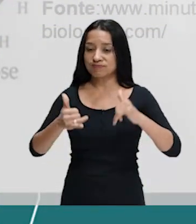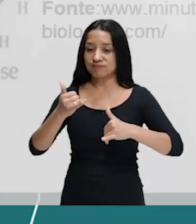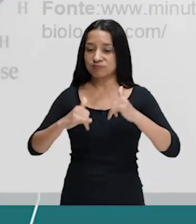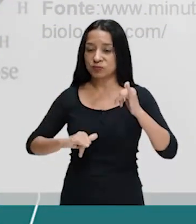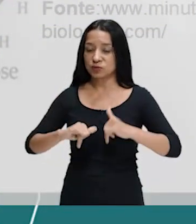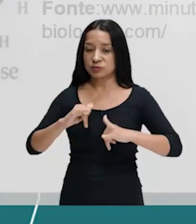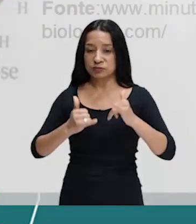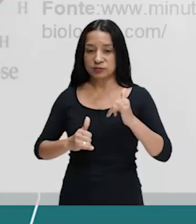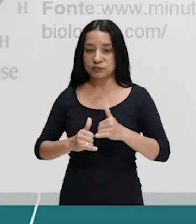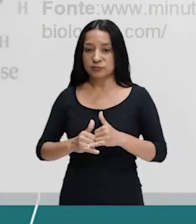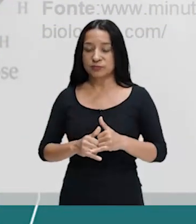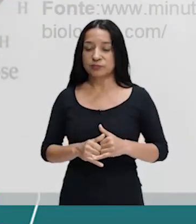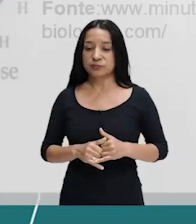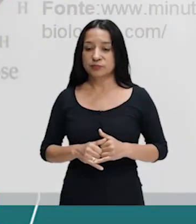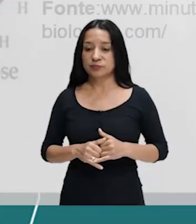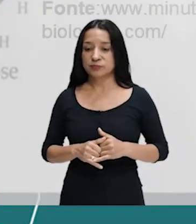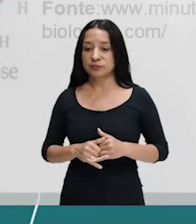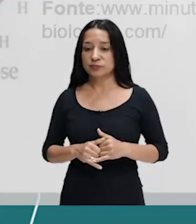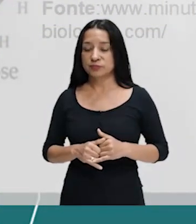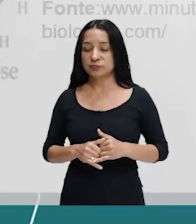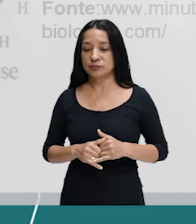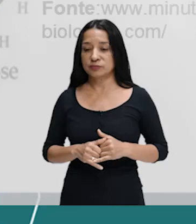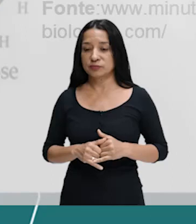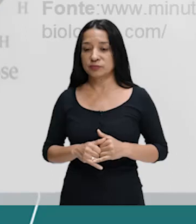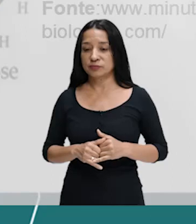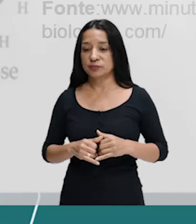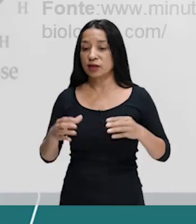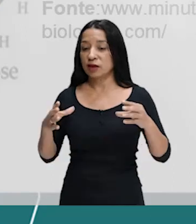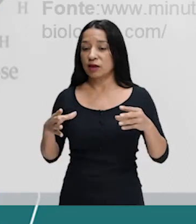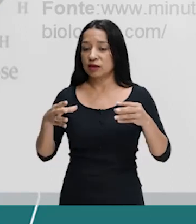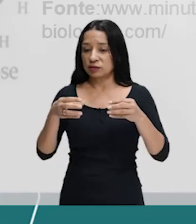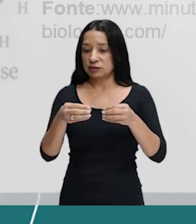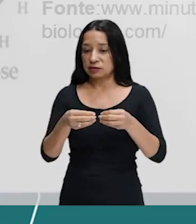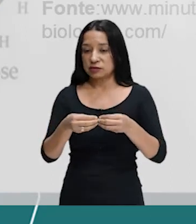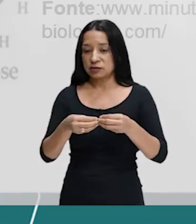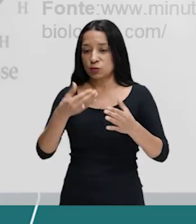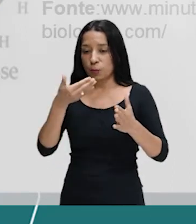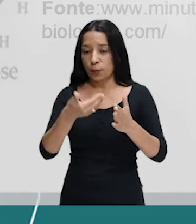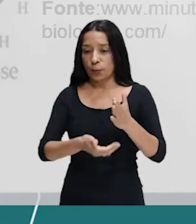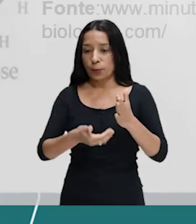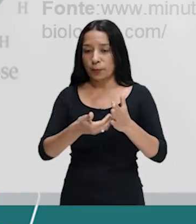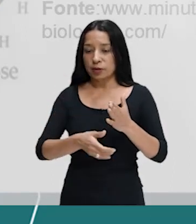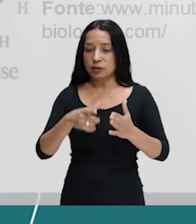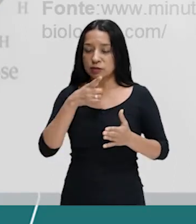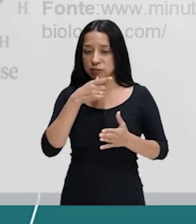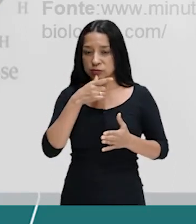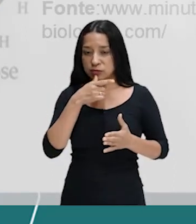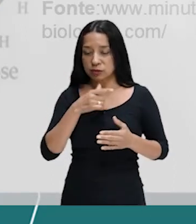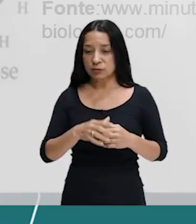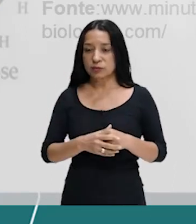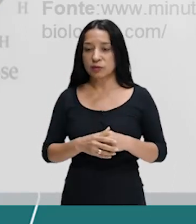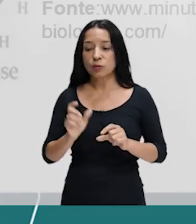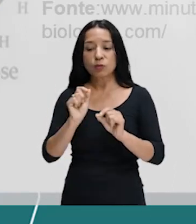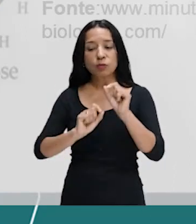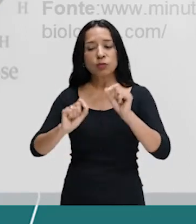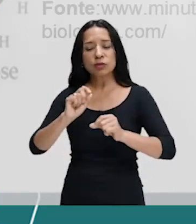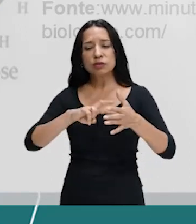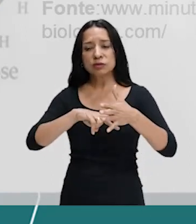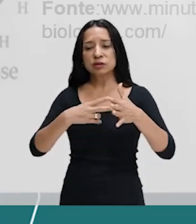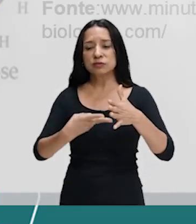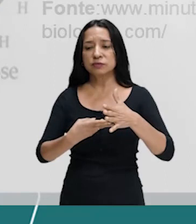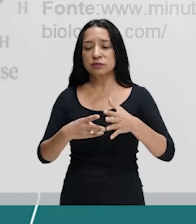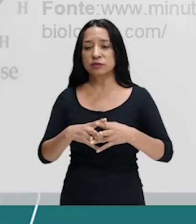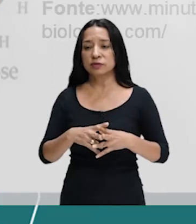de síntese por desidratação. Síntese por desidratação. O que isso quer